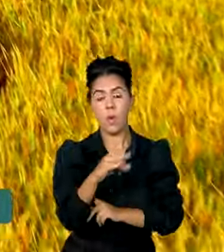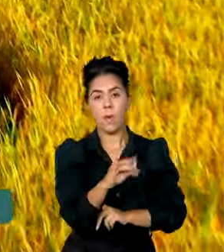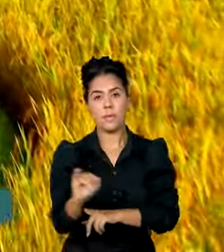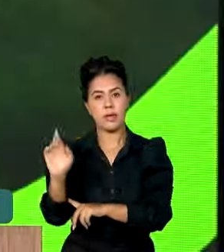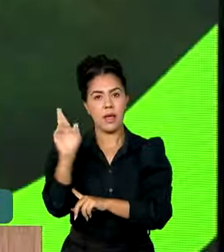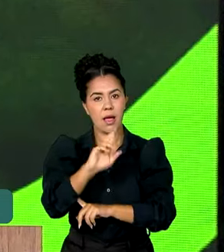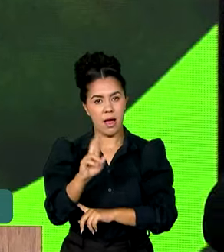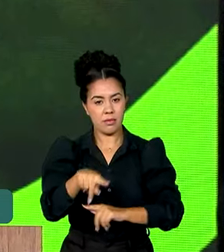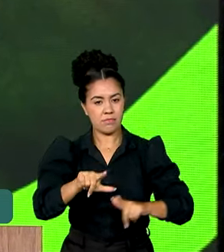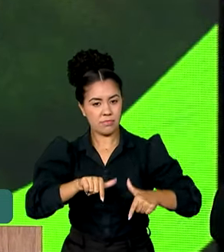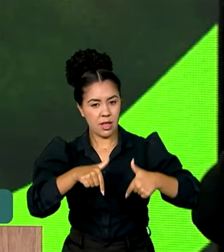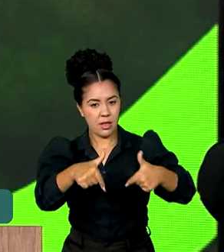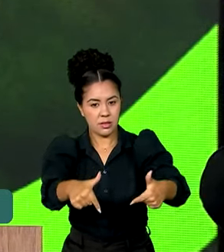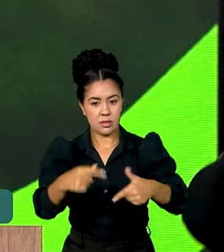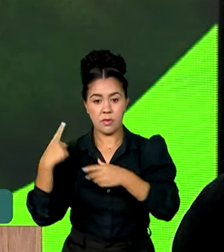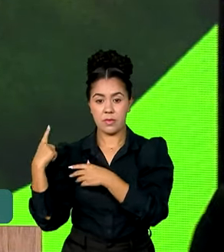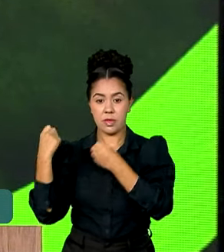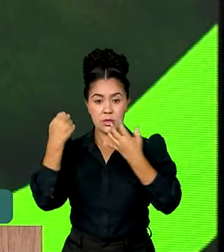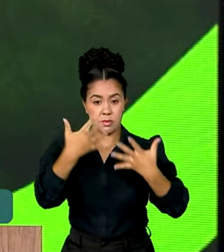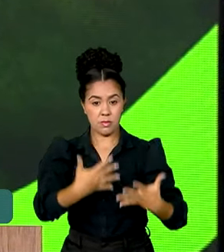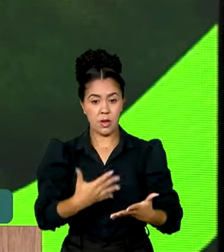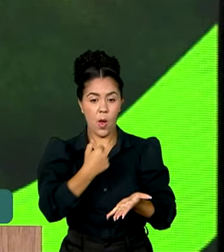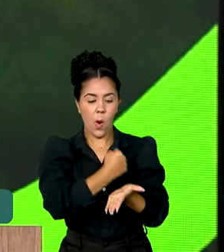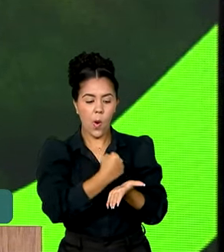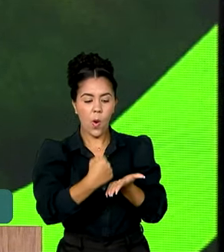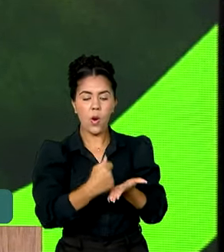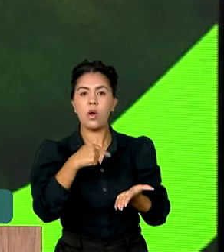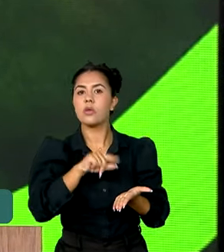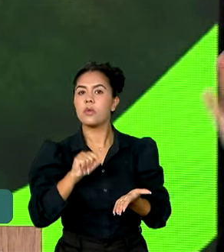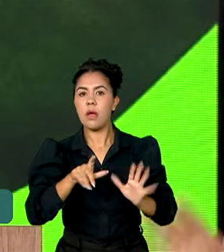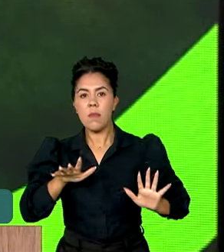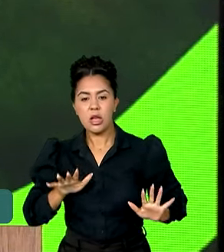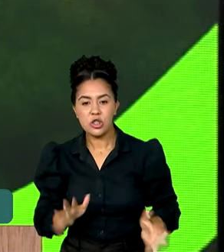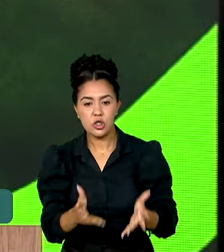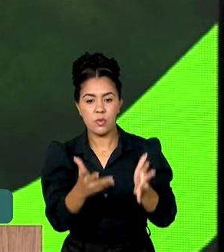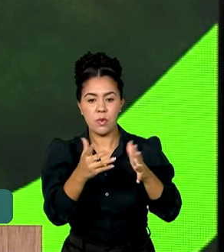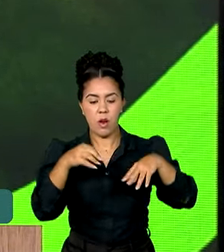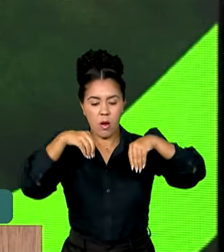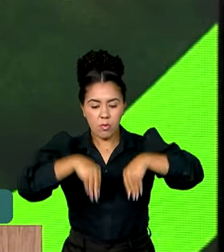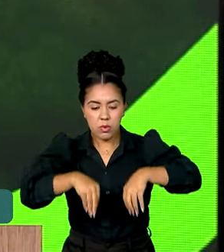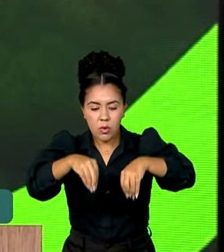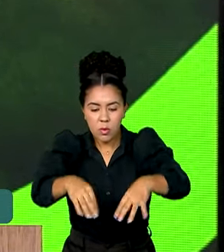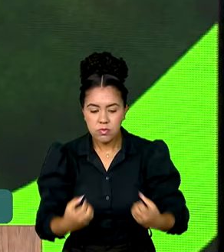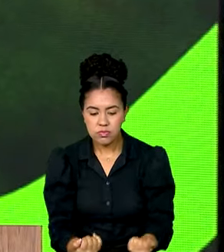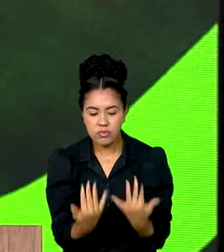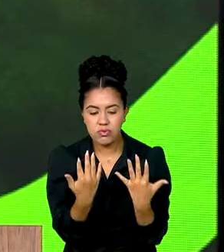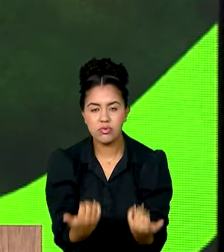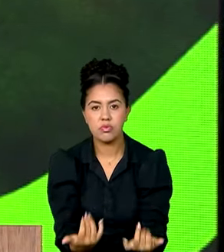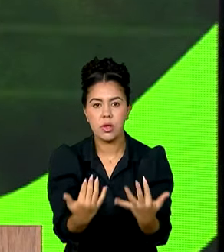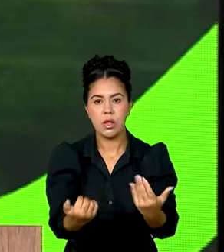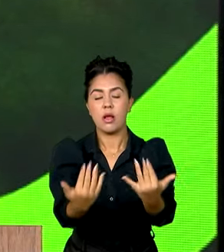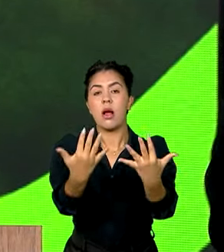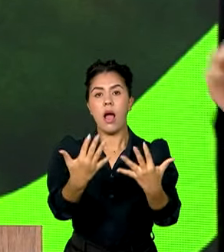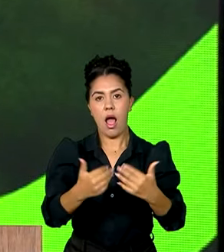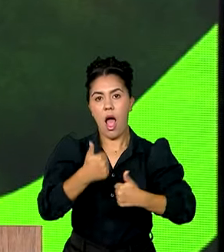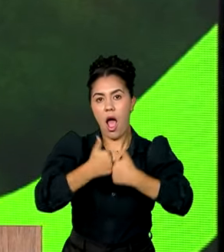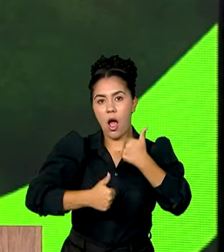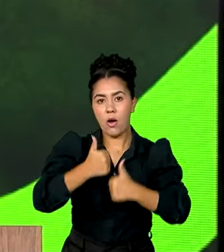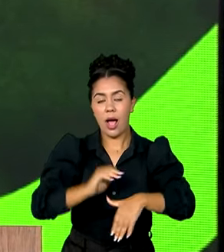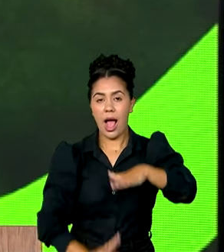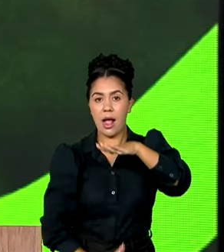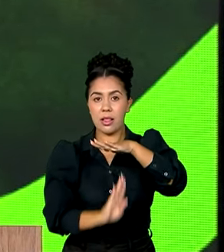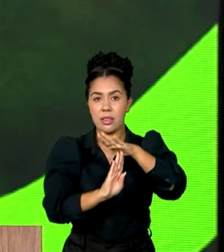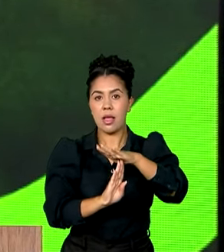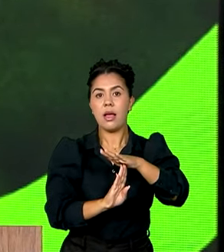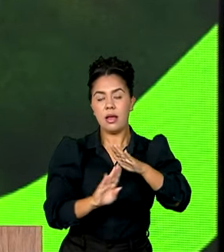iniciativa os contratos vão estimular a produção do Arroz em até 500.000 toneladas auxiliando a mitigar